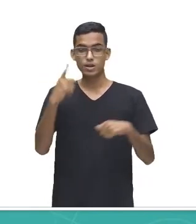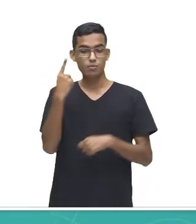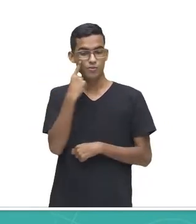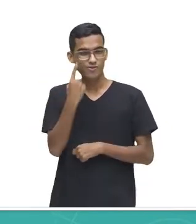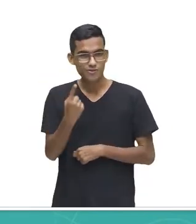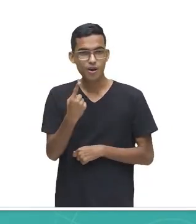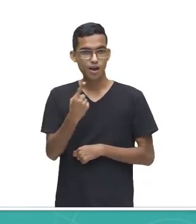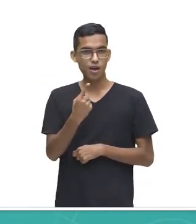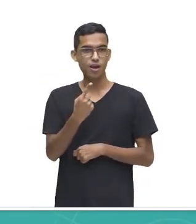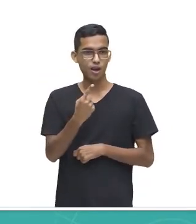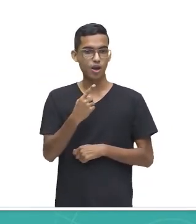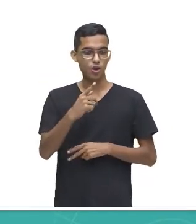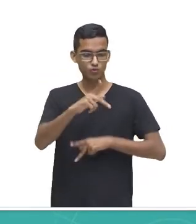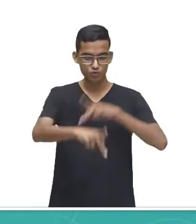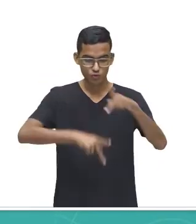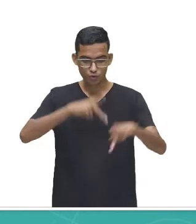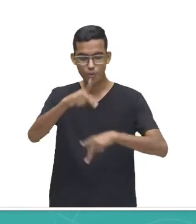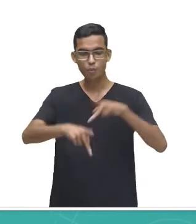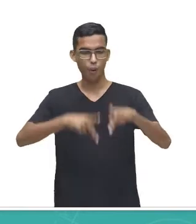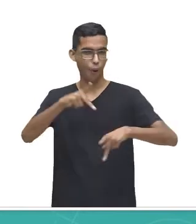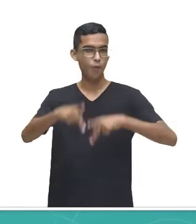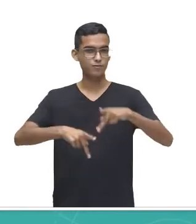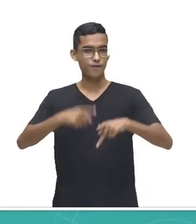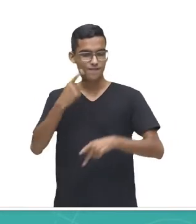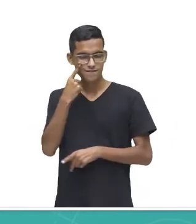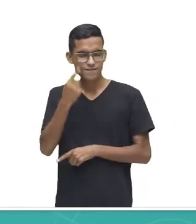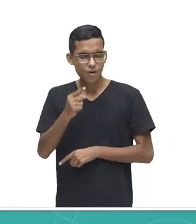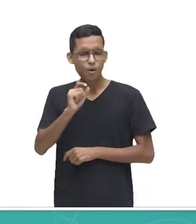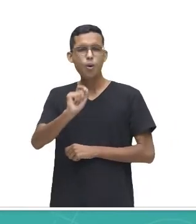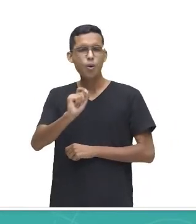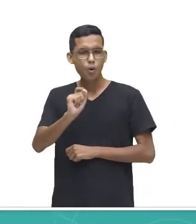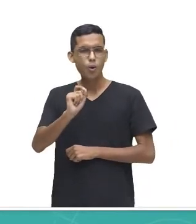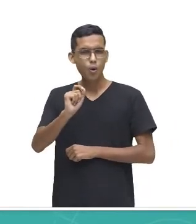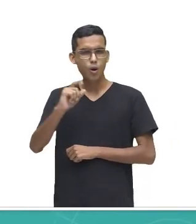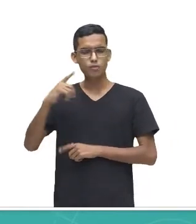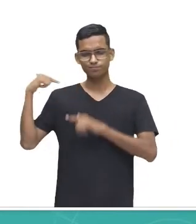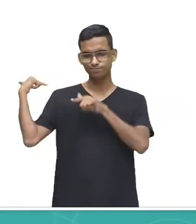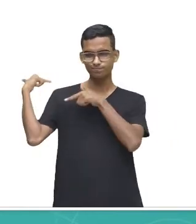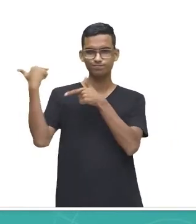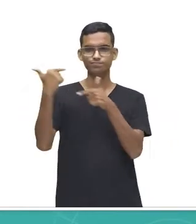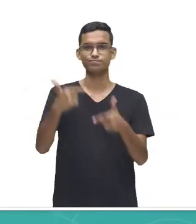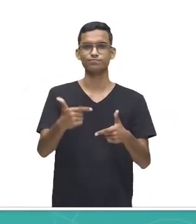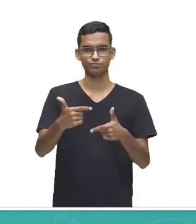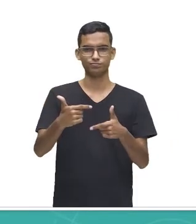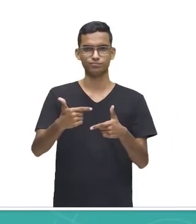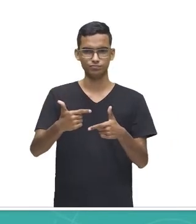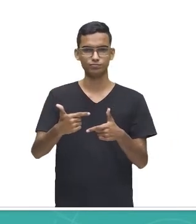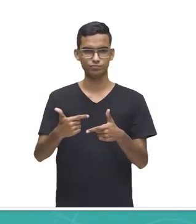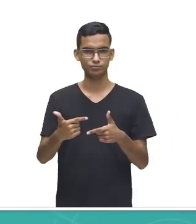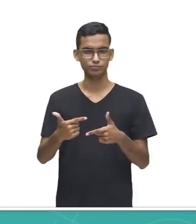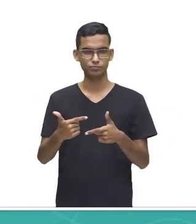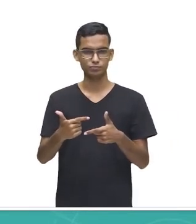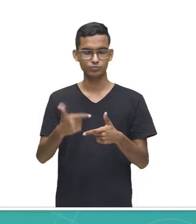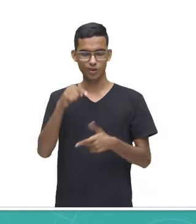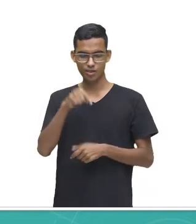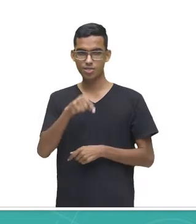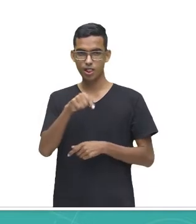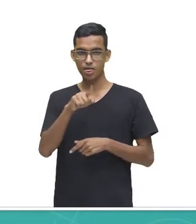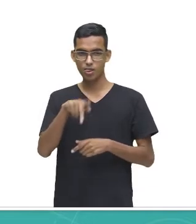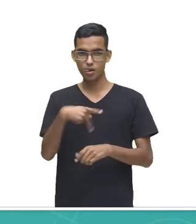povos. Porque é daí que vai sair a prática do fenômeno religioso. Como